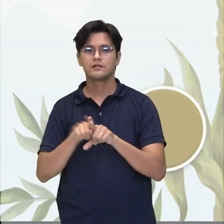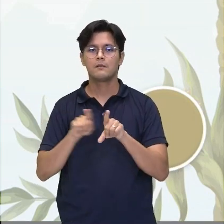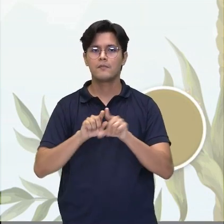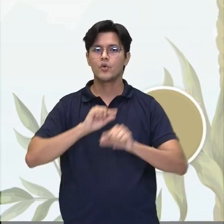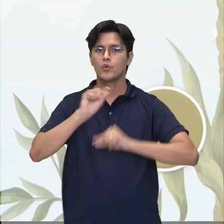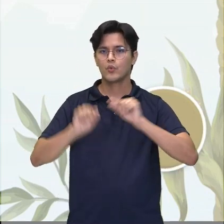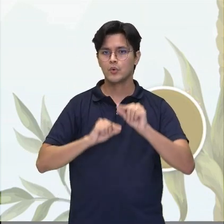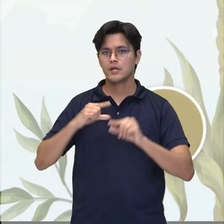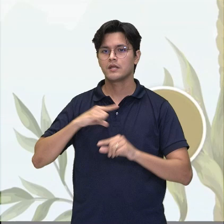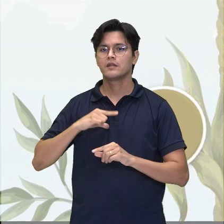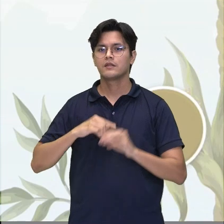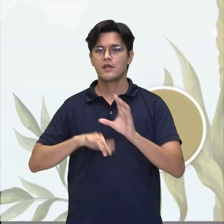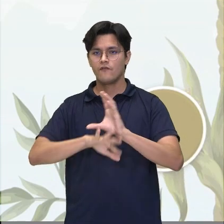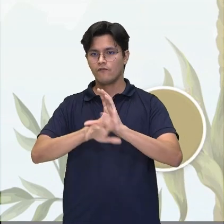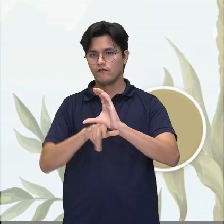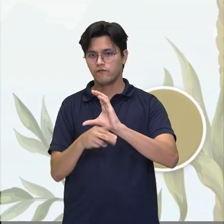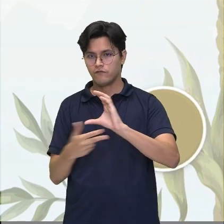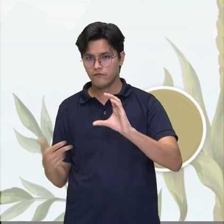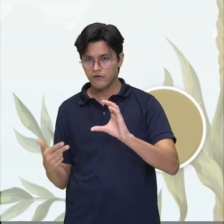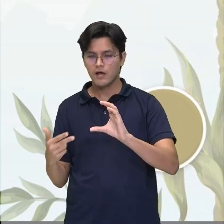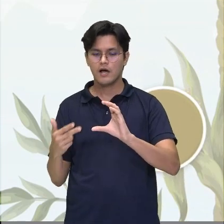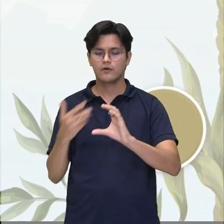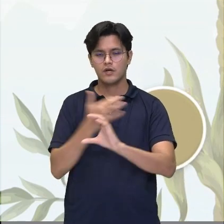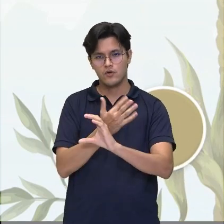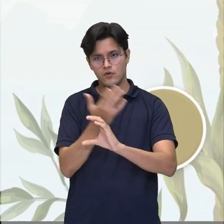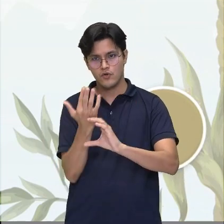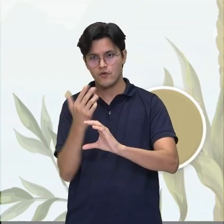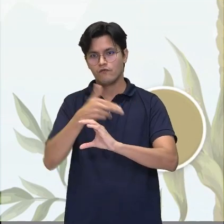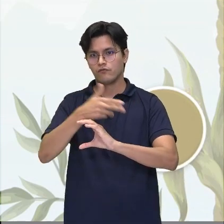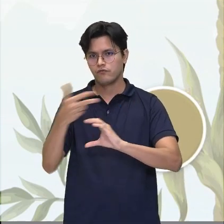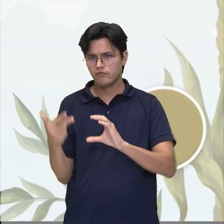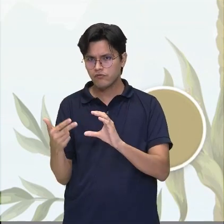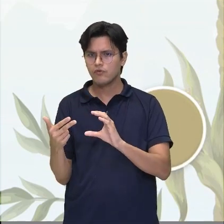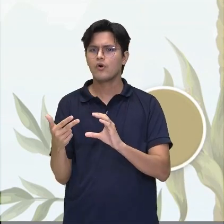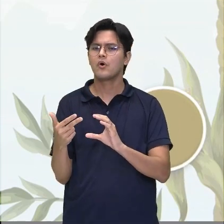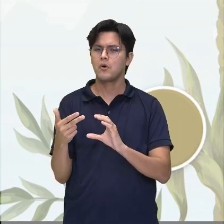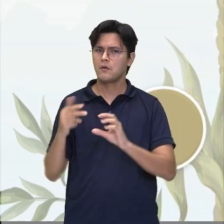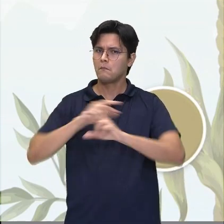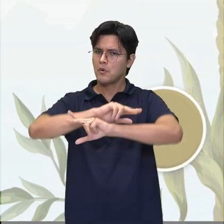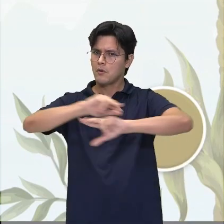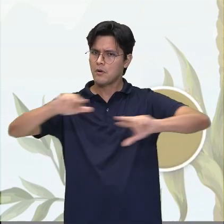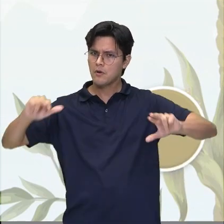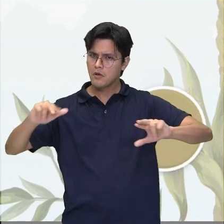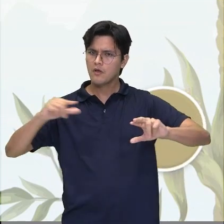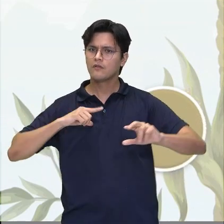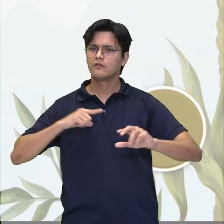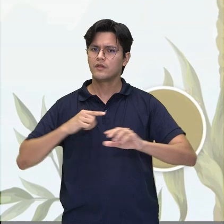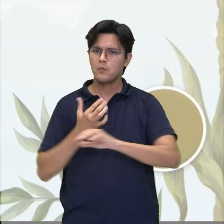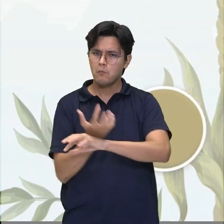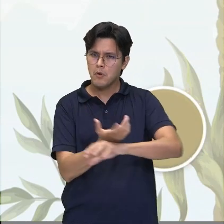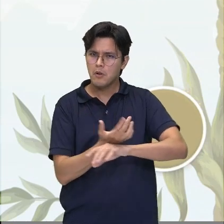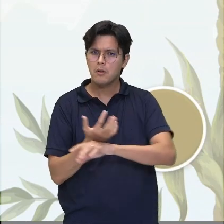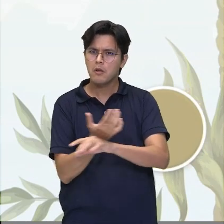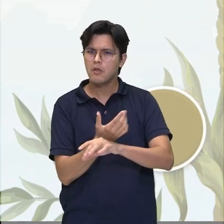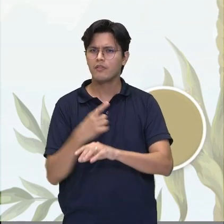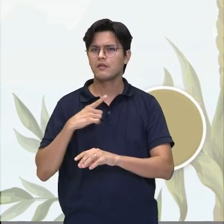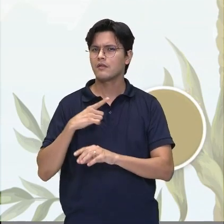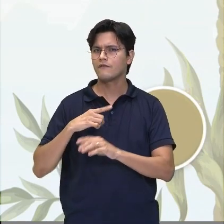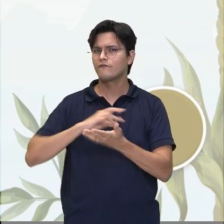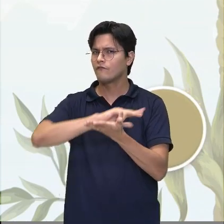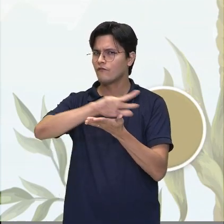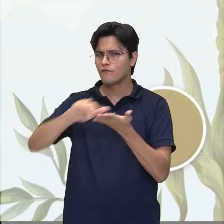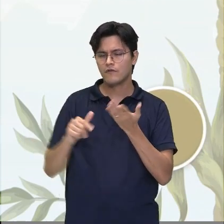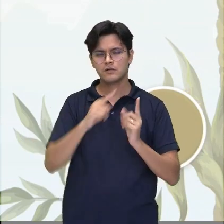flora extremamente ricas, né, tendo como símbolos aí os tucanos, Vitória régia, entre outras espécies. Nós temos